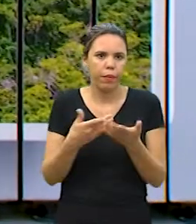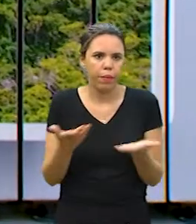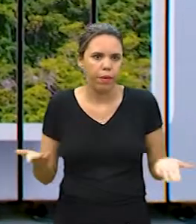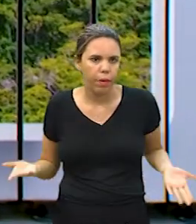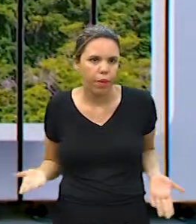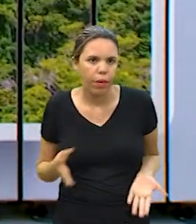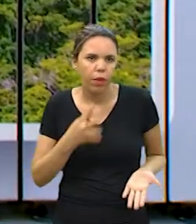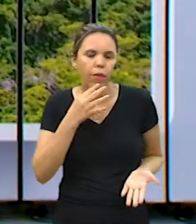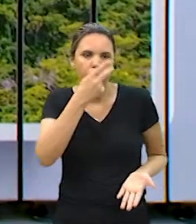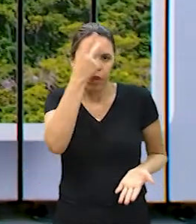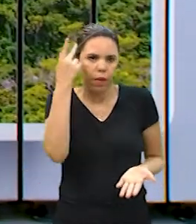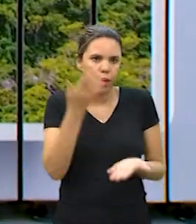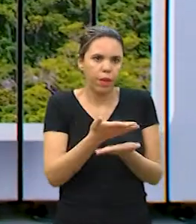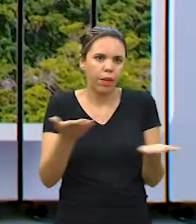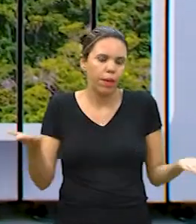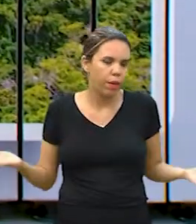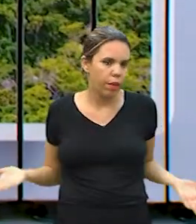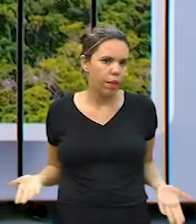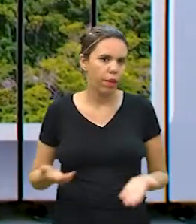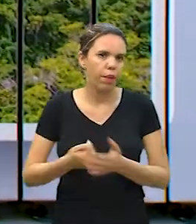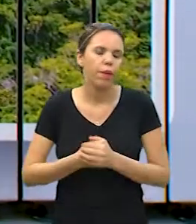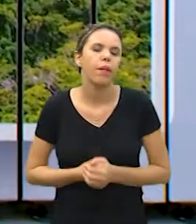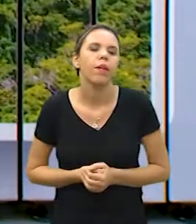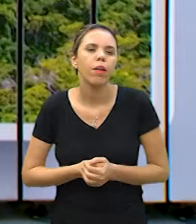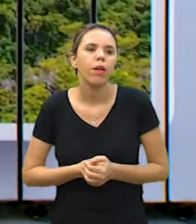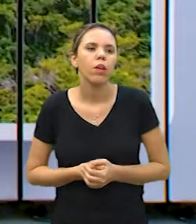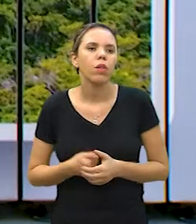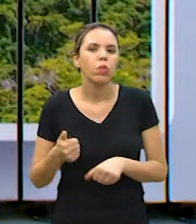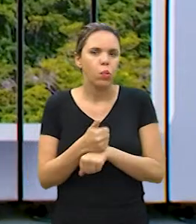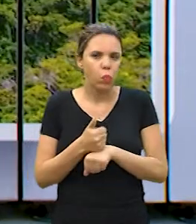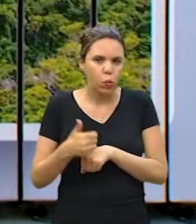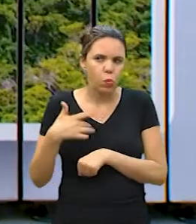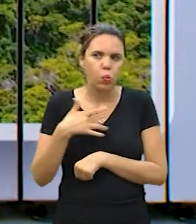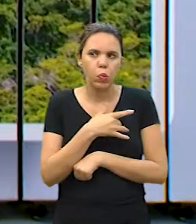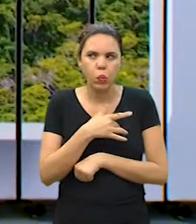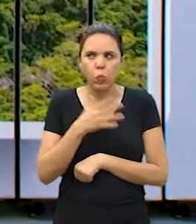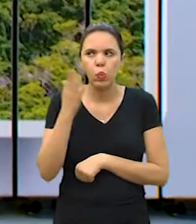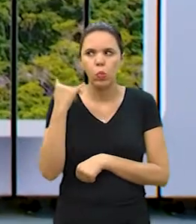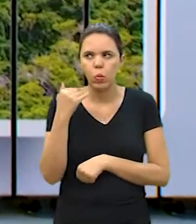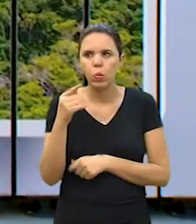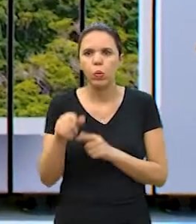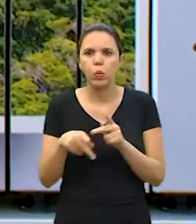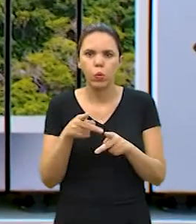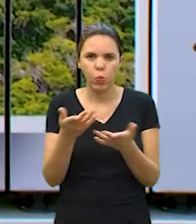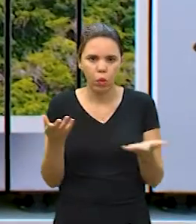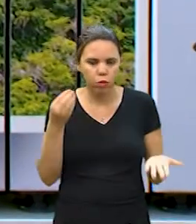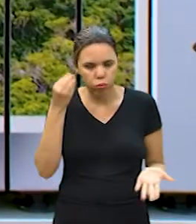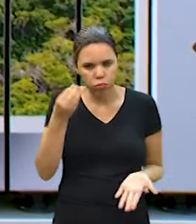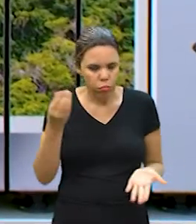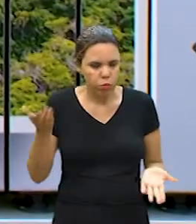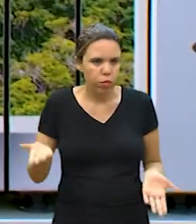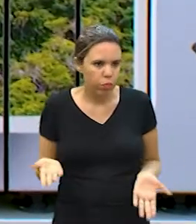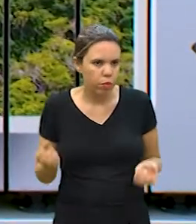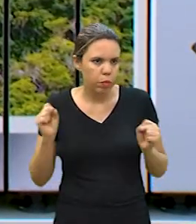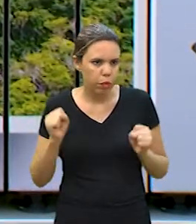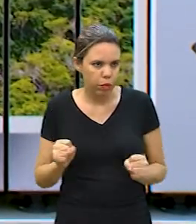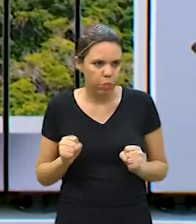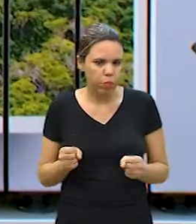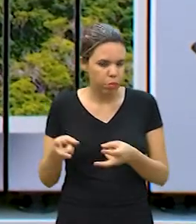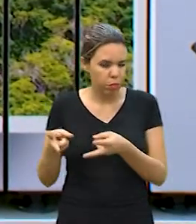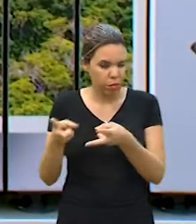pessoas, conhecem as pessoas, né? E os agentes comunitários de saúde são as pessoas assim, que